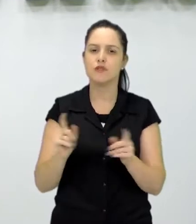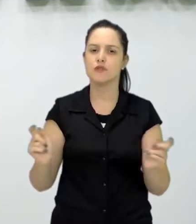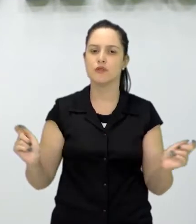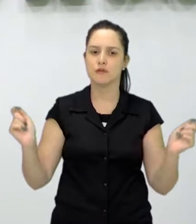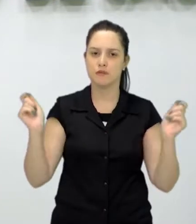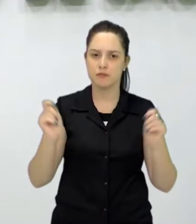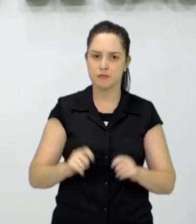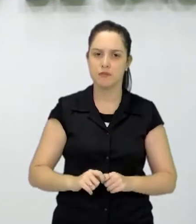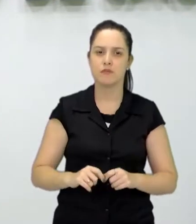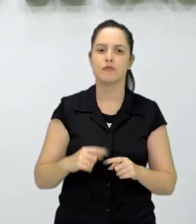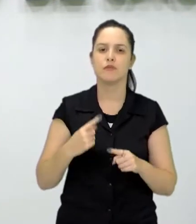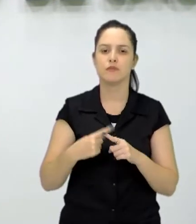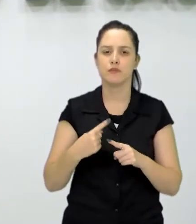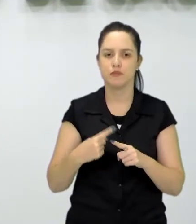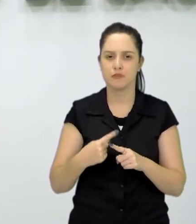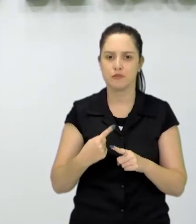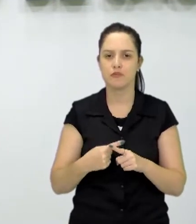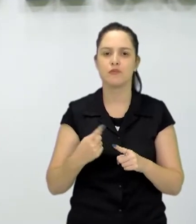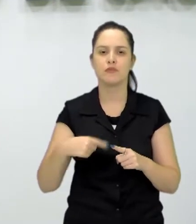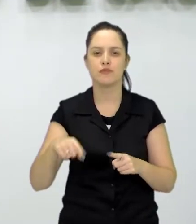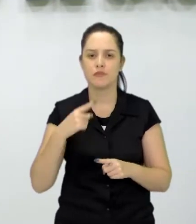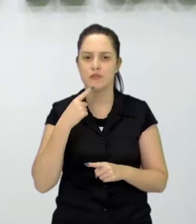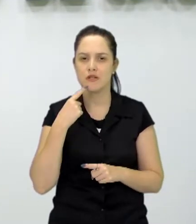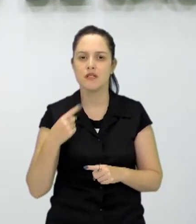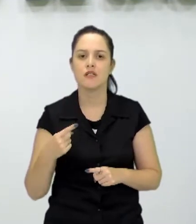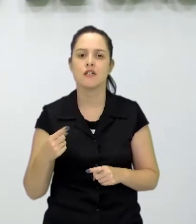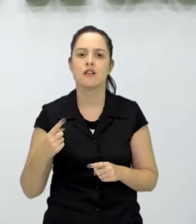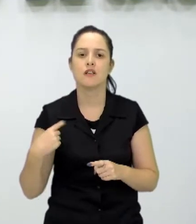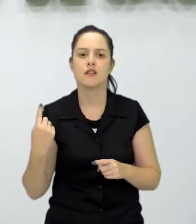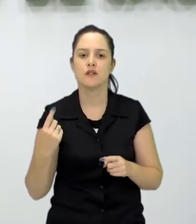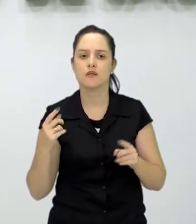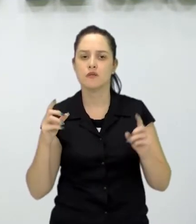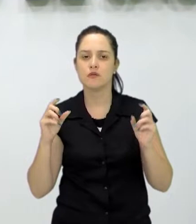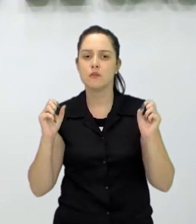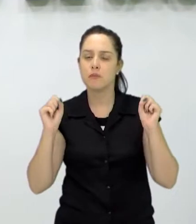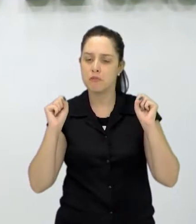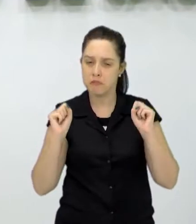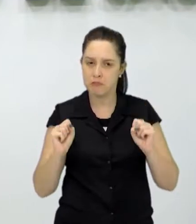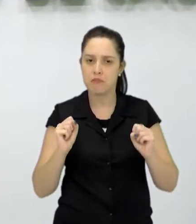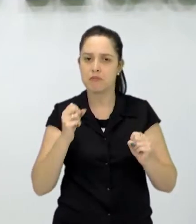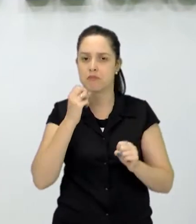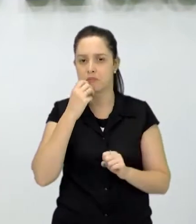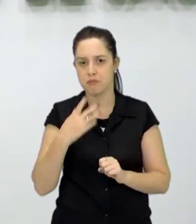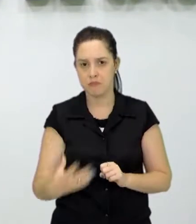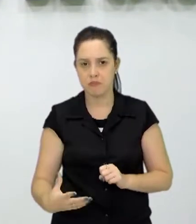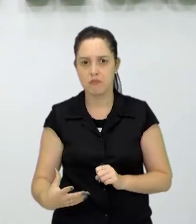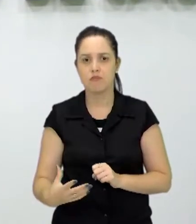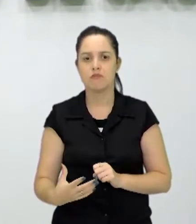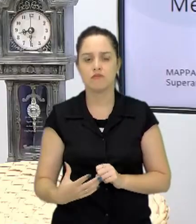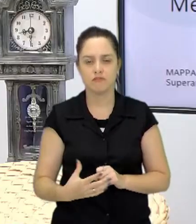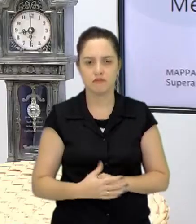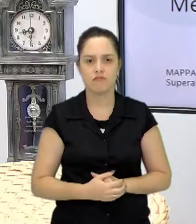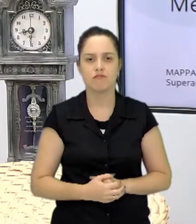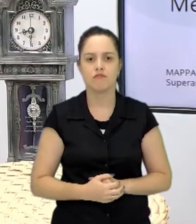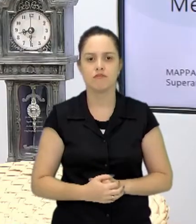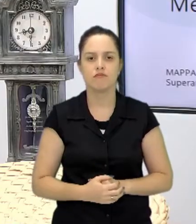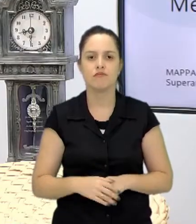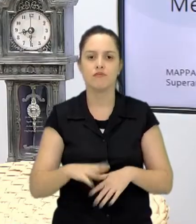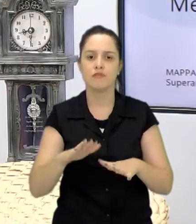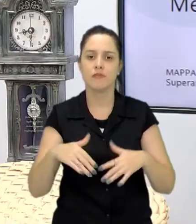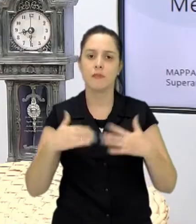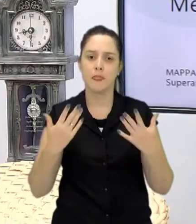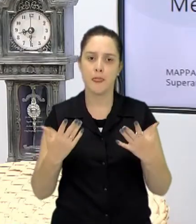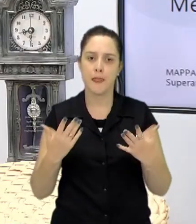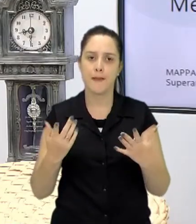inferiores porque o clima quente favorecia com que esses povos fossem preguiçosos. Absurdo, né? Enfim,